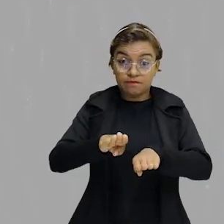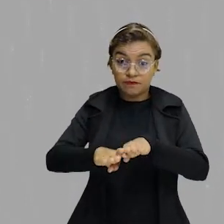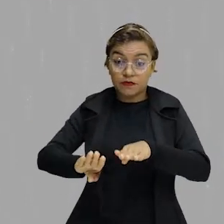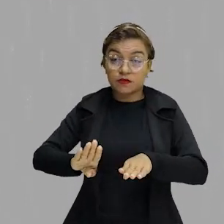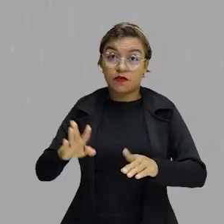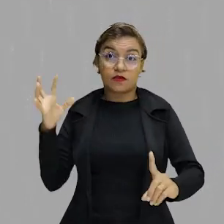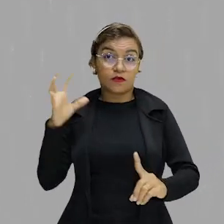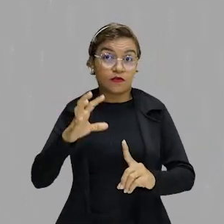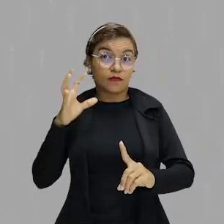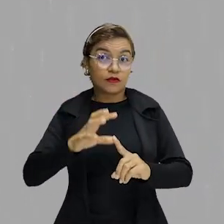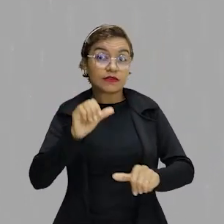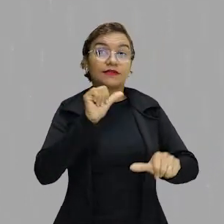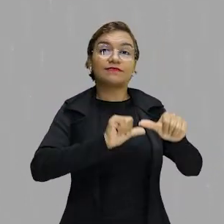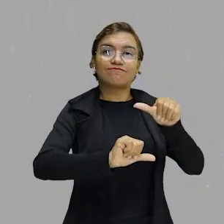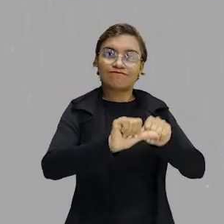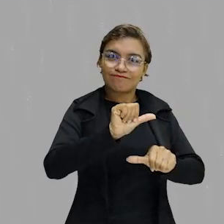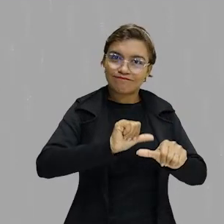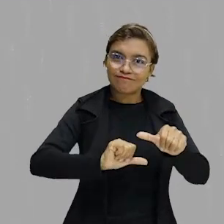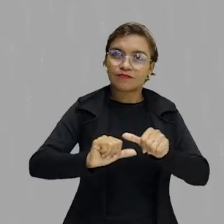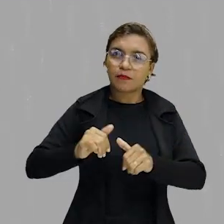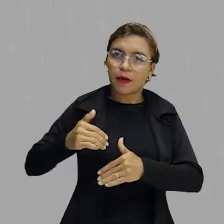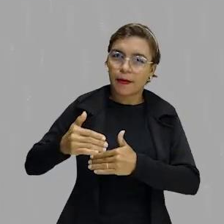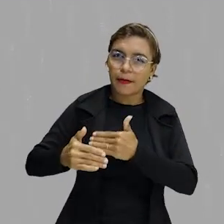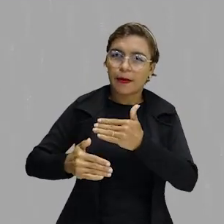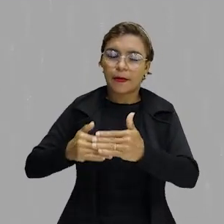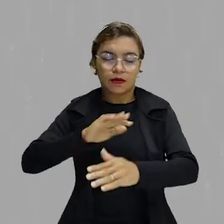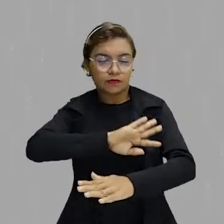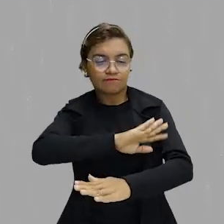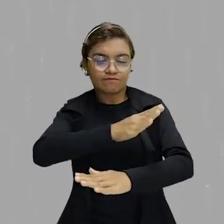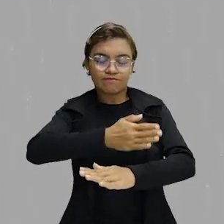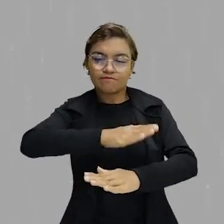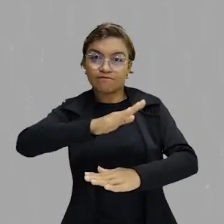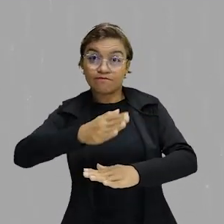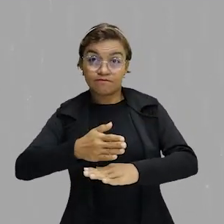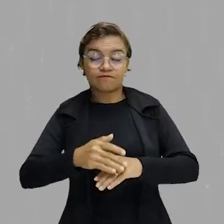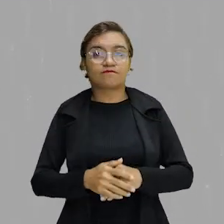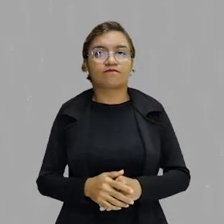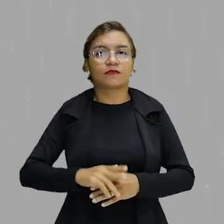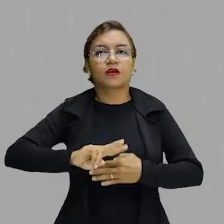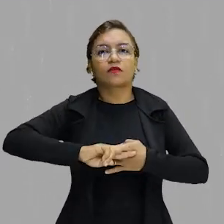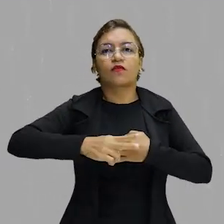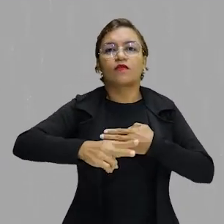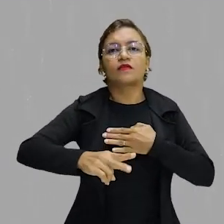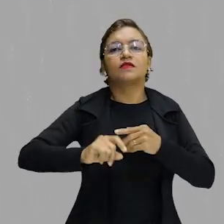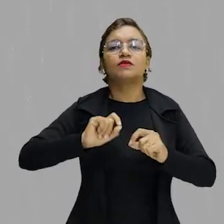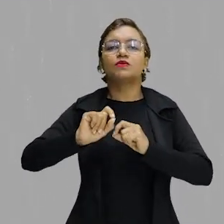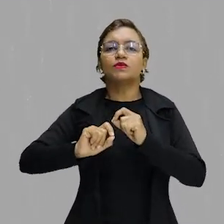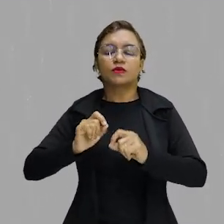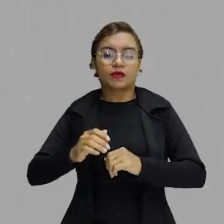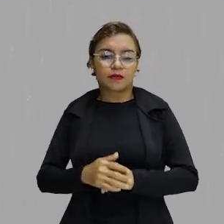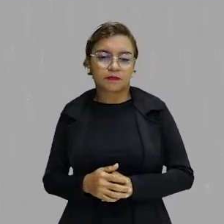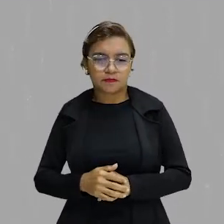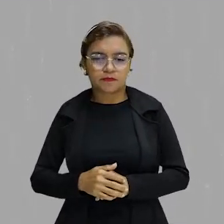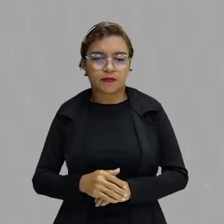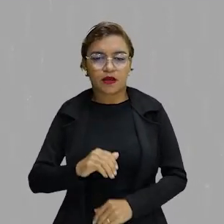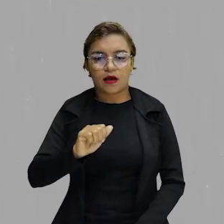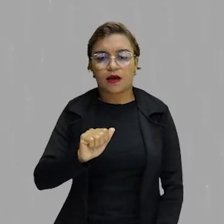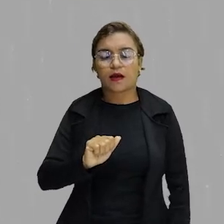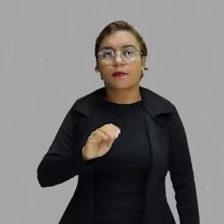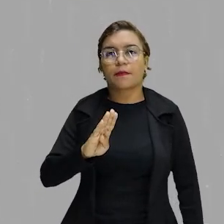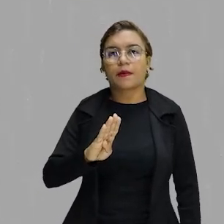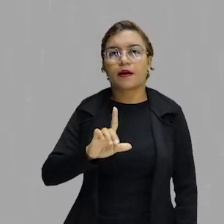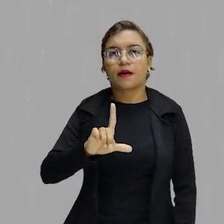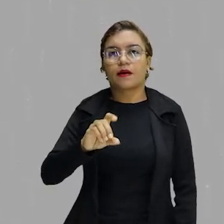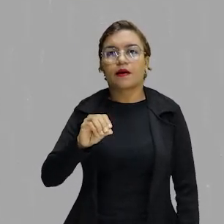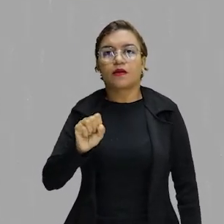de transformações gradativas na forma do relevo, né? Consequências desse tectonismo são os abalos sísmicos, né, os